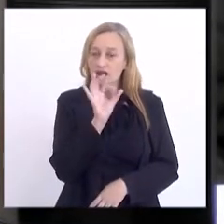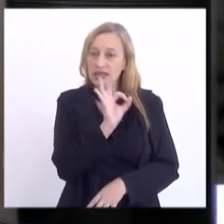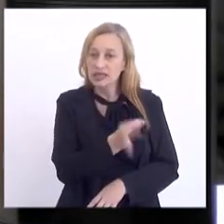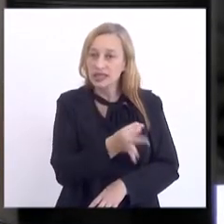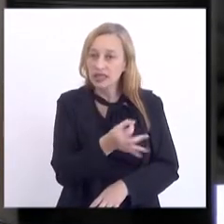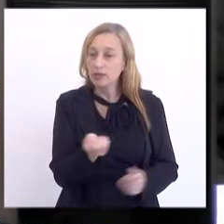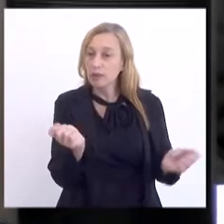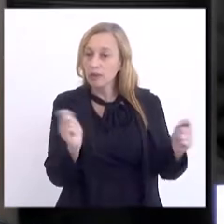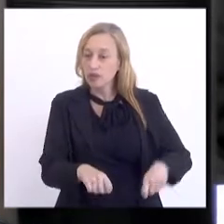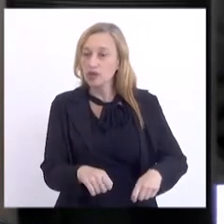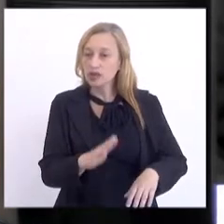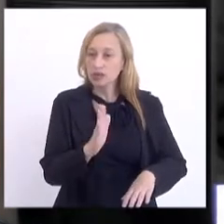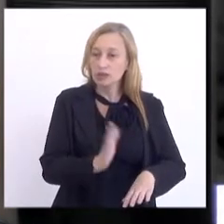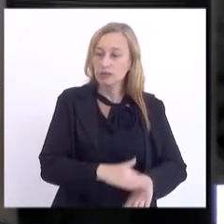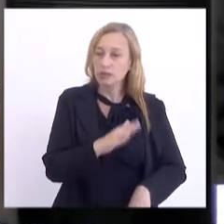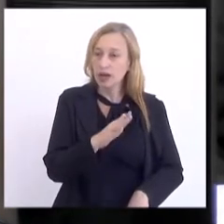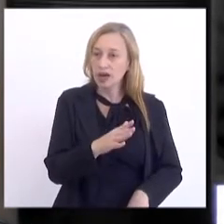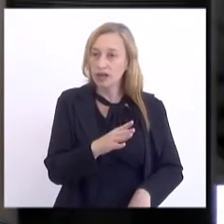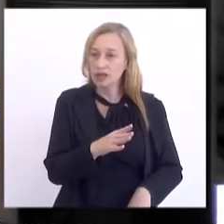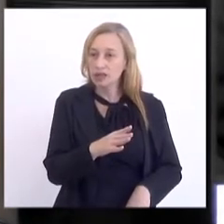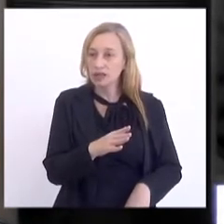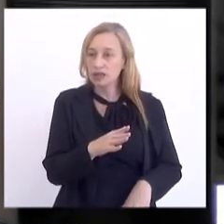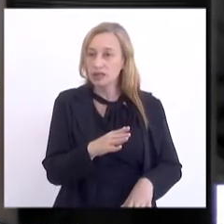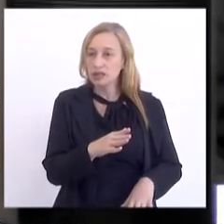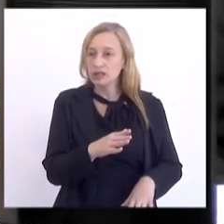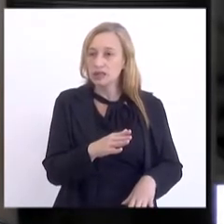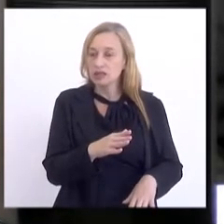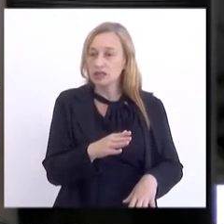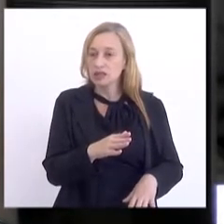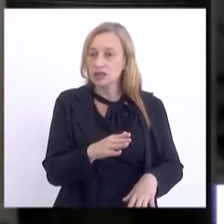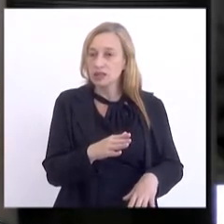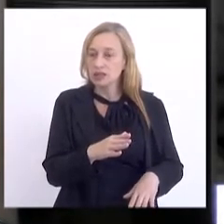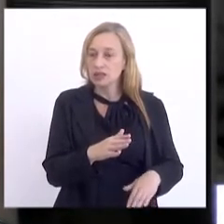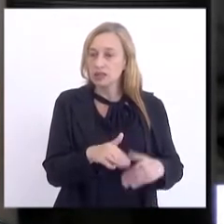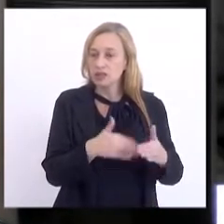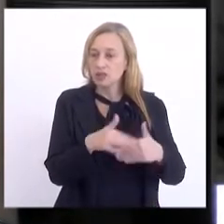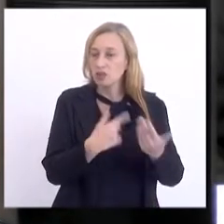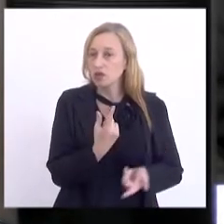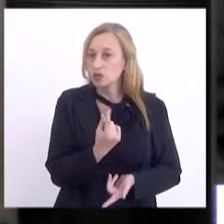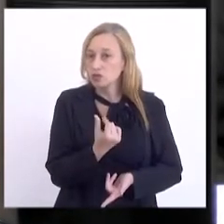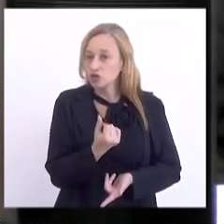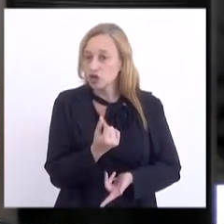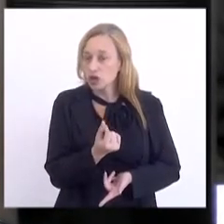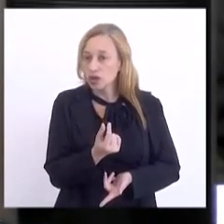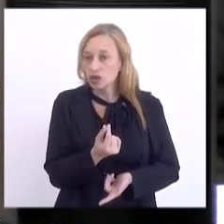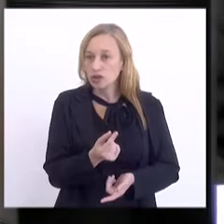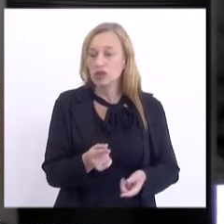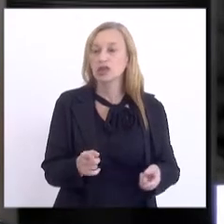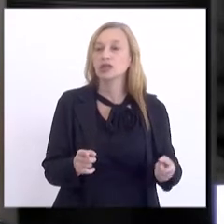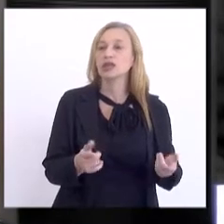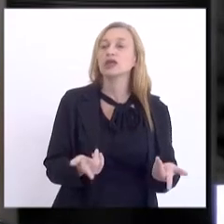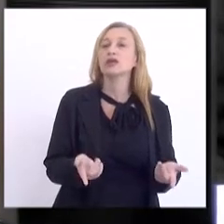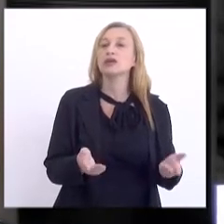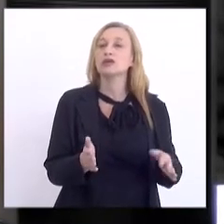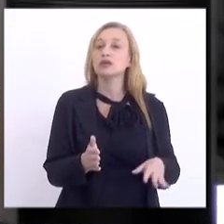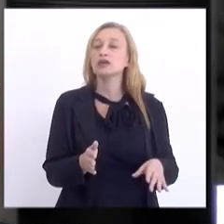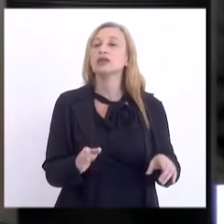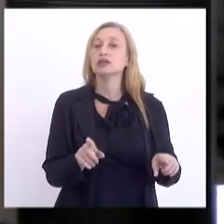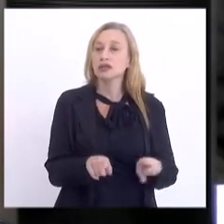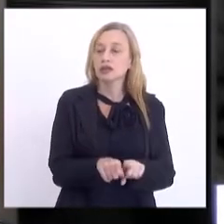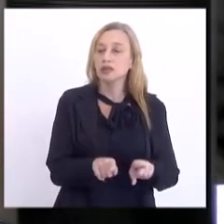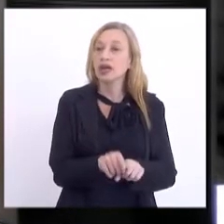a possibilidade de mais mobilidade na utilização desses recursos e Claro mais mobilidade